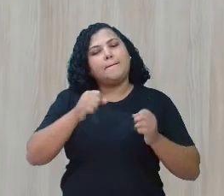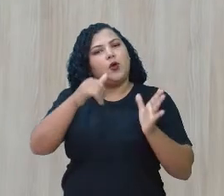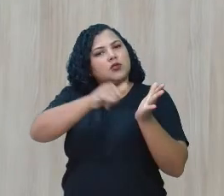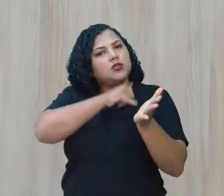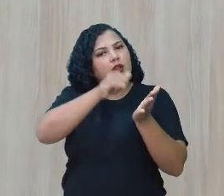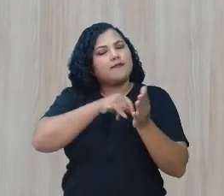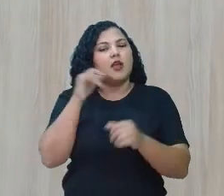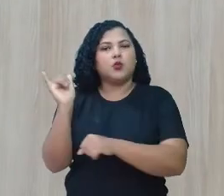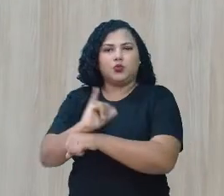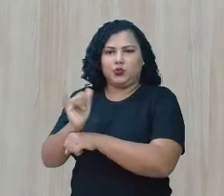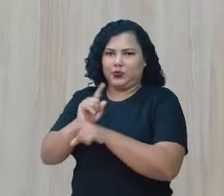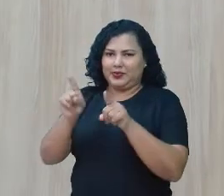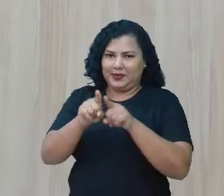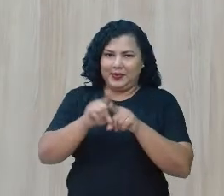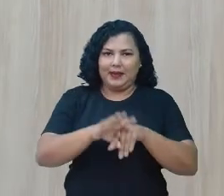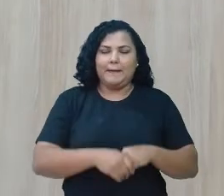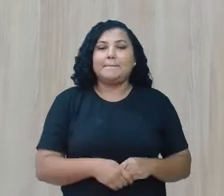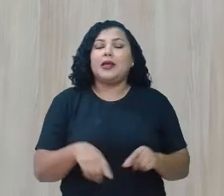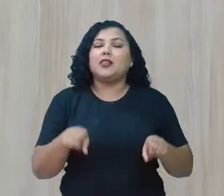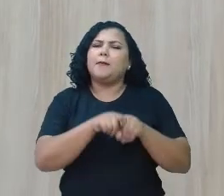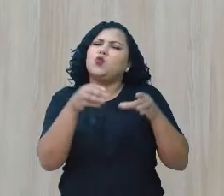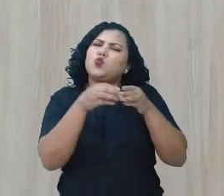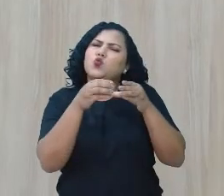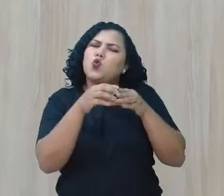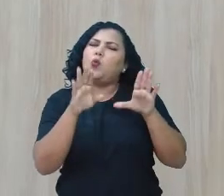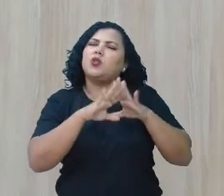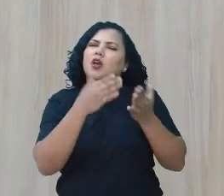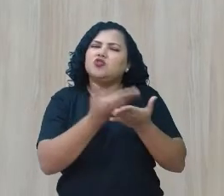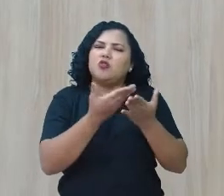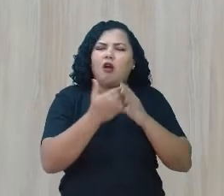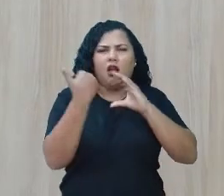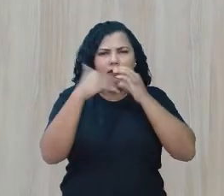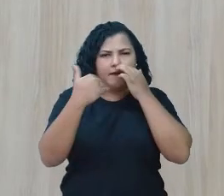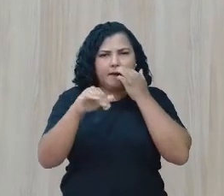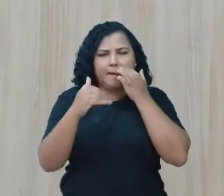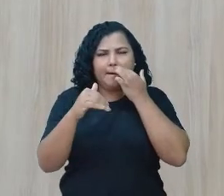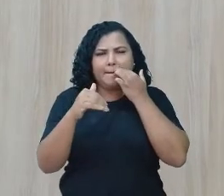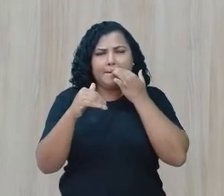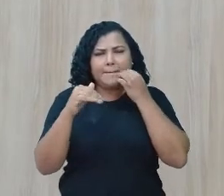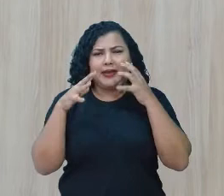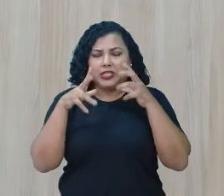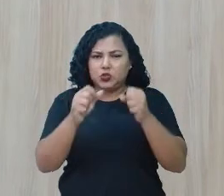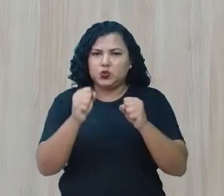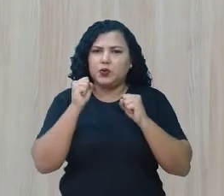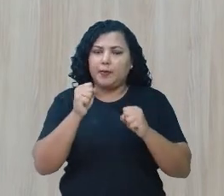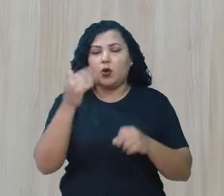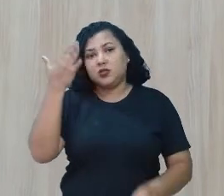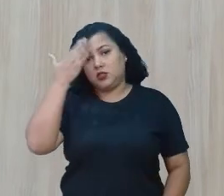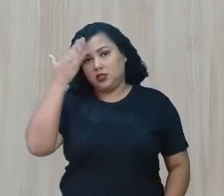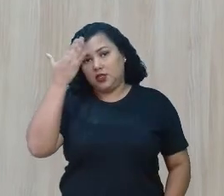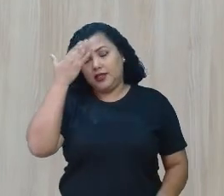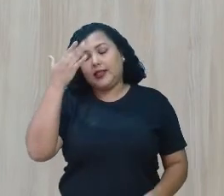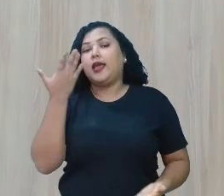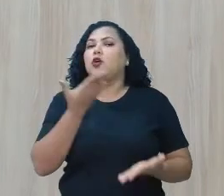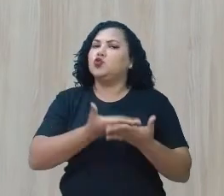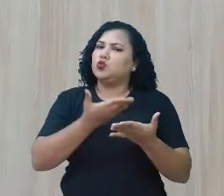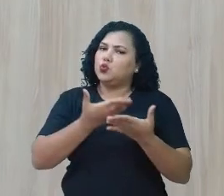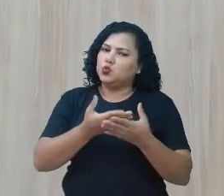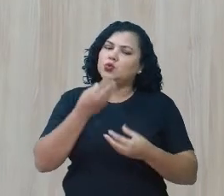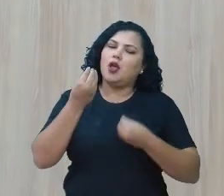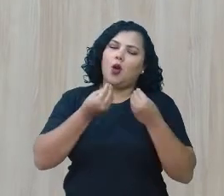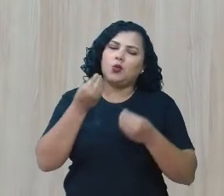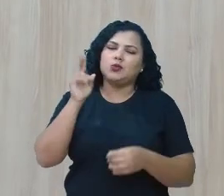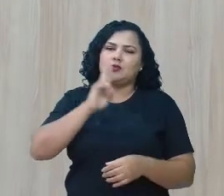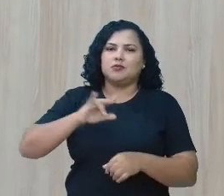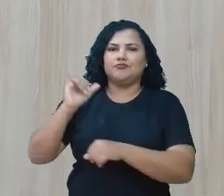inscreve no canal, tá bom? Manda no grupo da escola, manda para todo mundo possa entender e estudar através do nosso